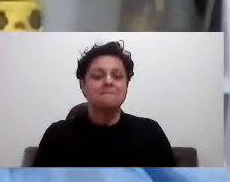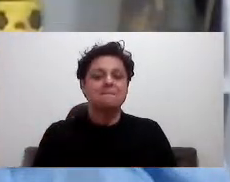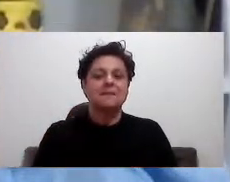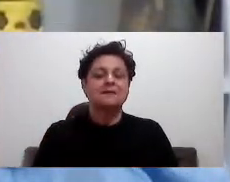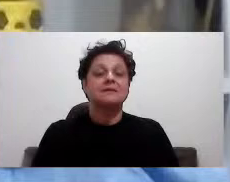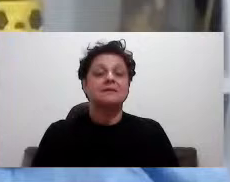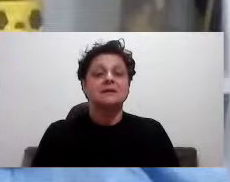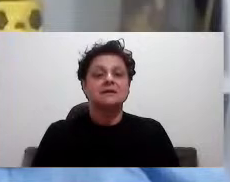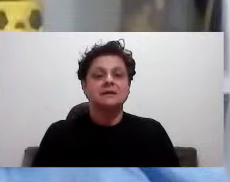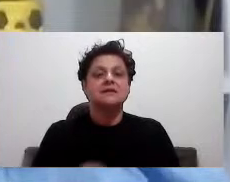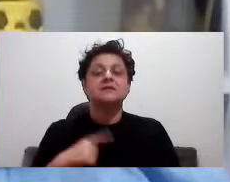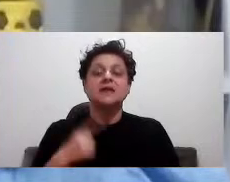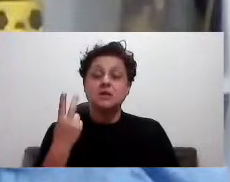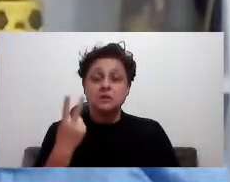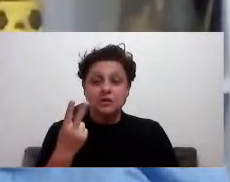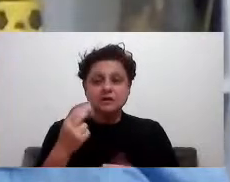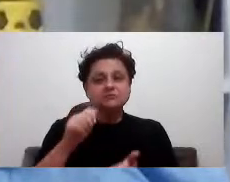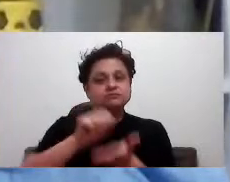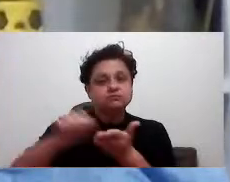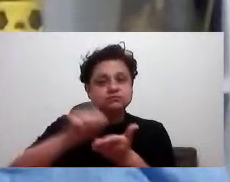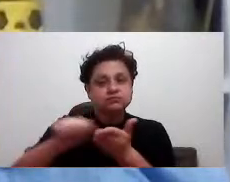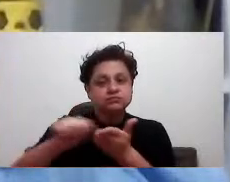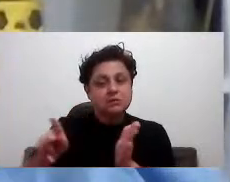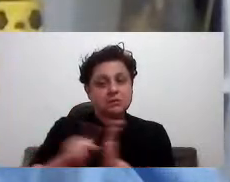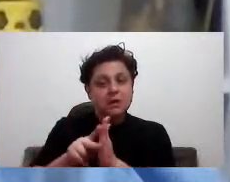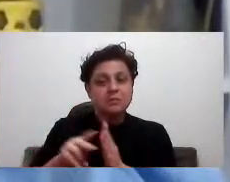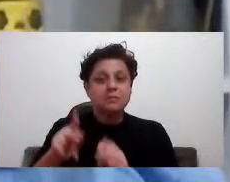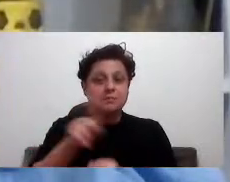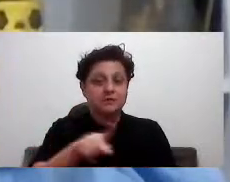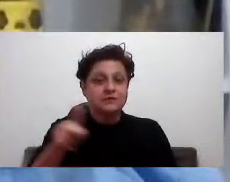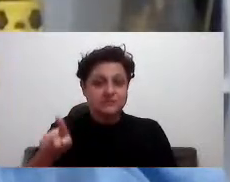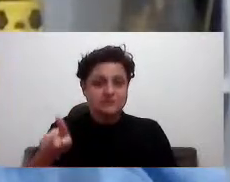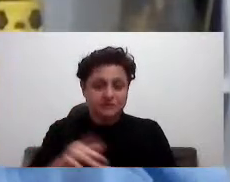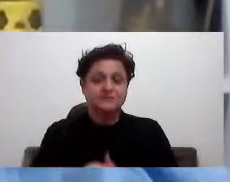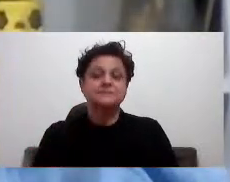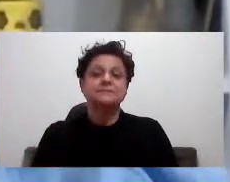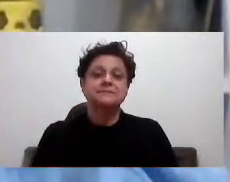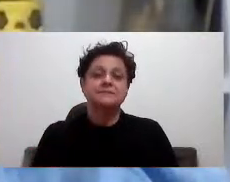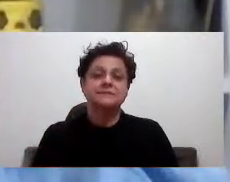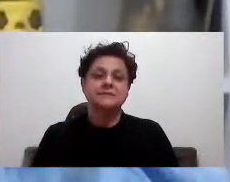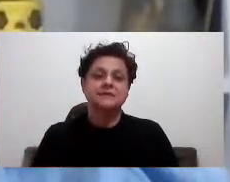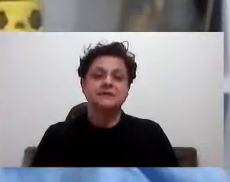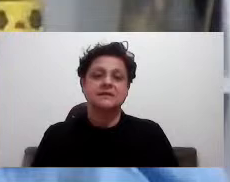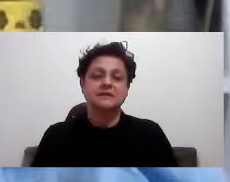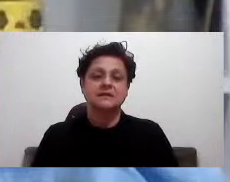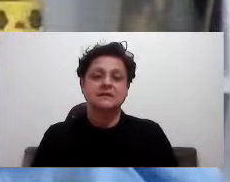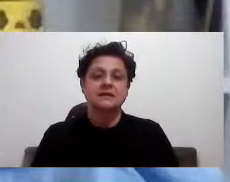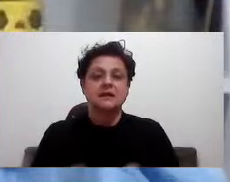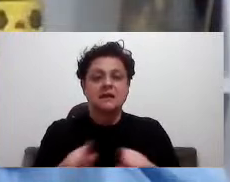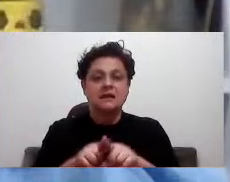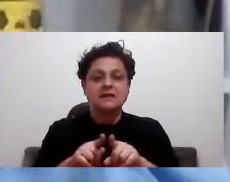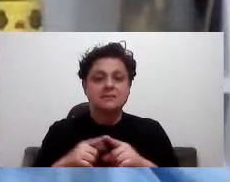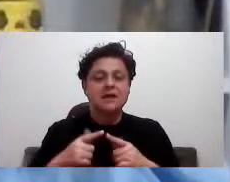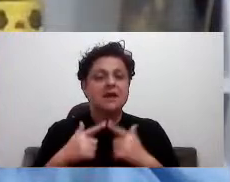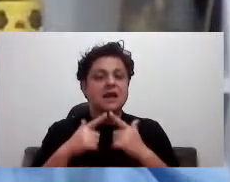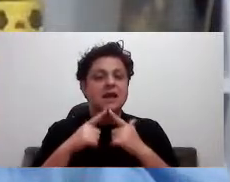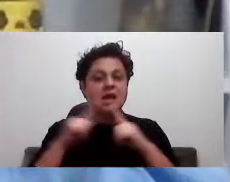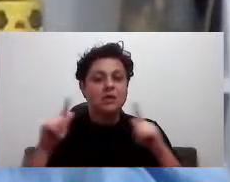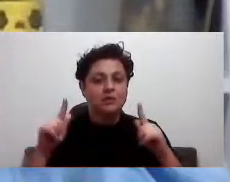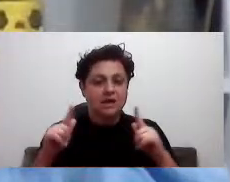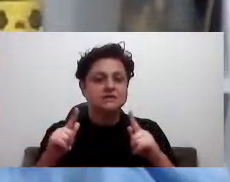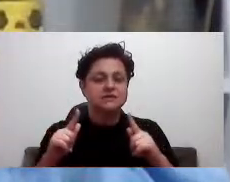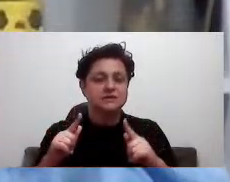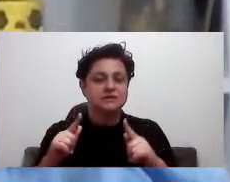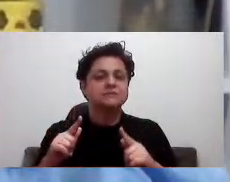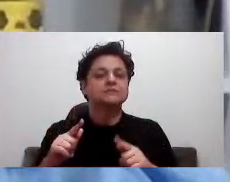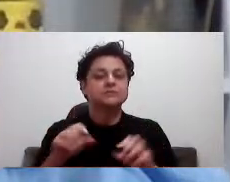para professores, Digital Play, Computer Games and Language Apps e Language Learning with